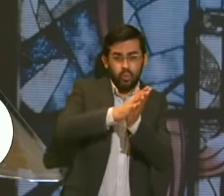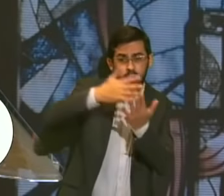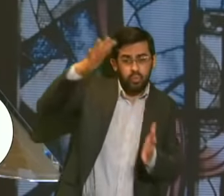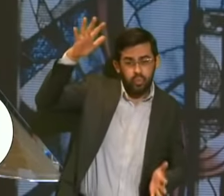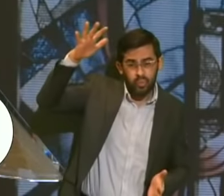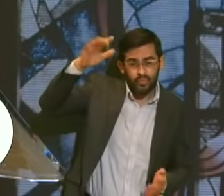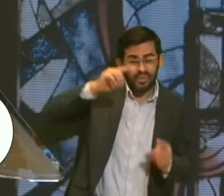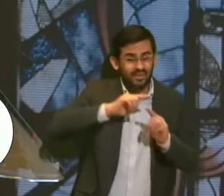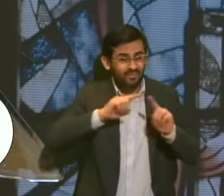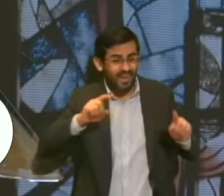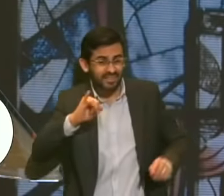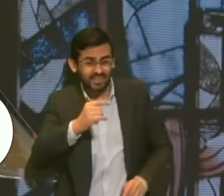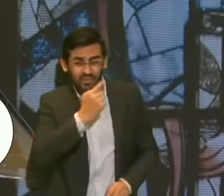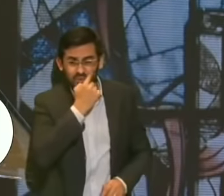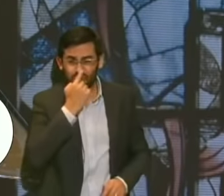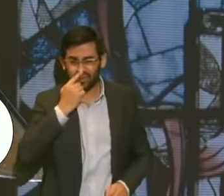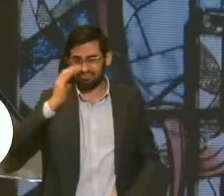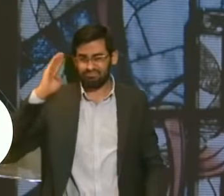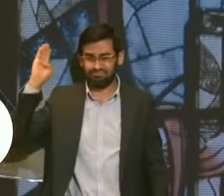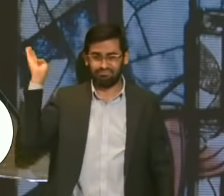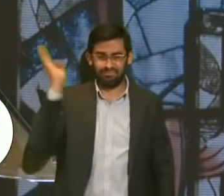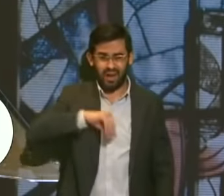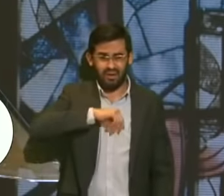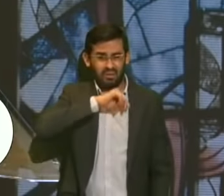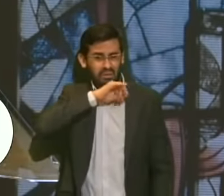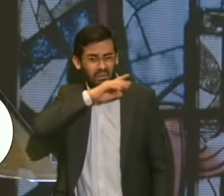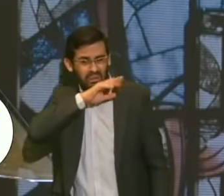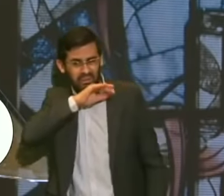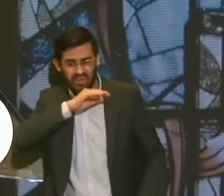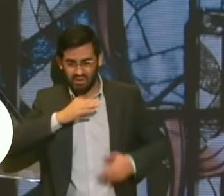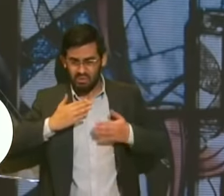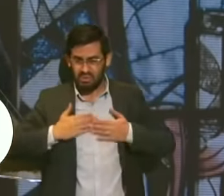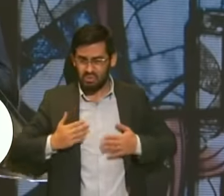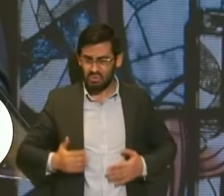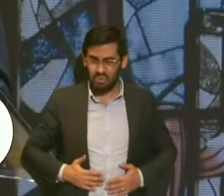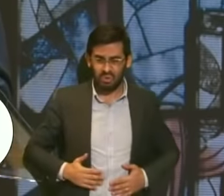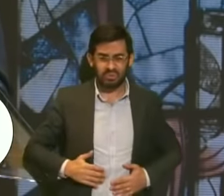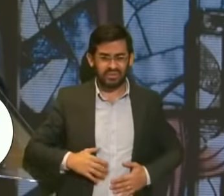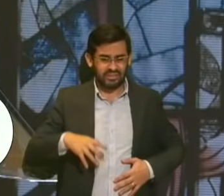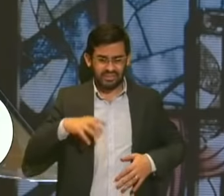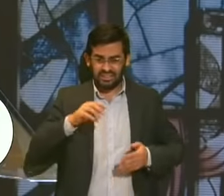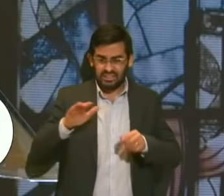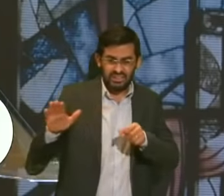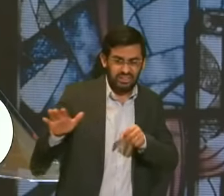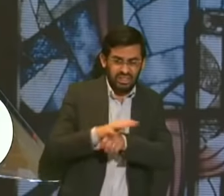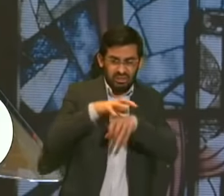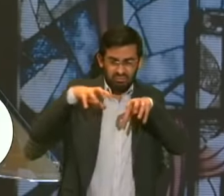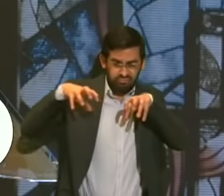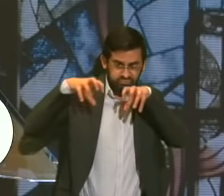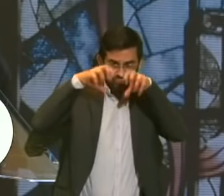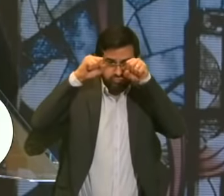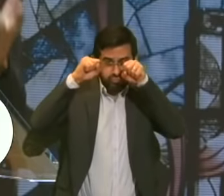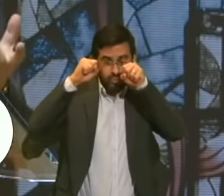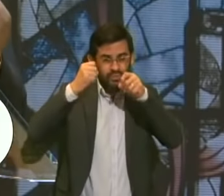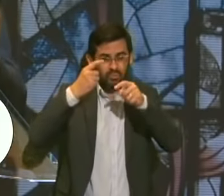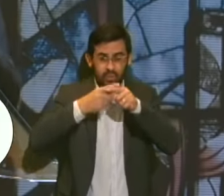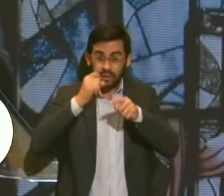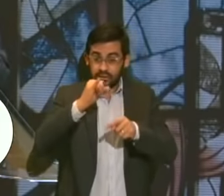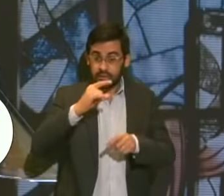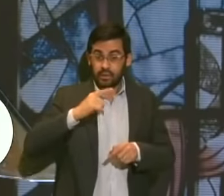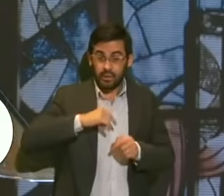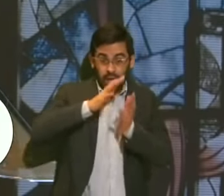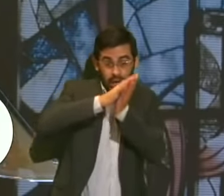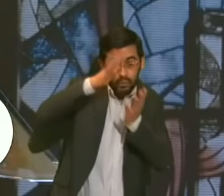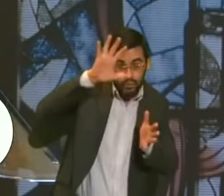Porém, se os seus olhos forem maus, o seu corpo ficará cheio de escuridão. Assim, se a luz que está em você